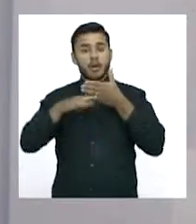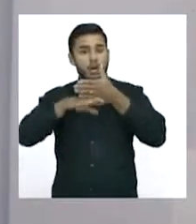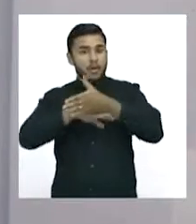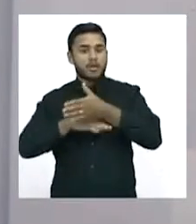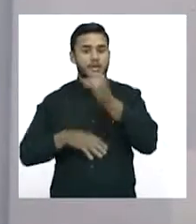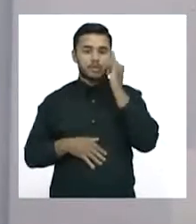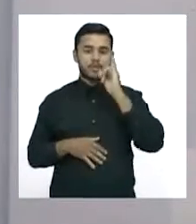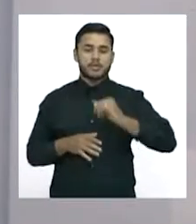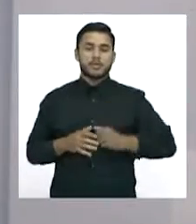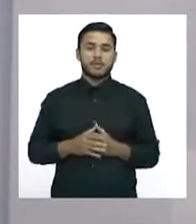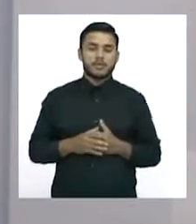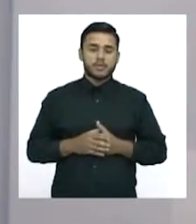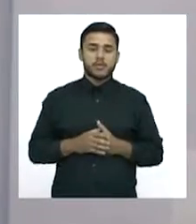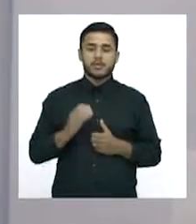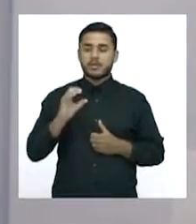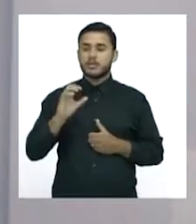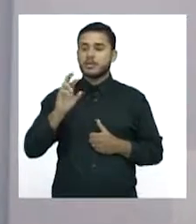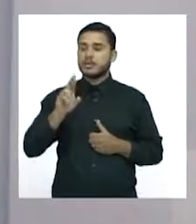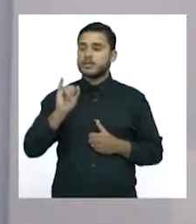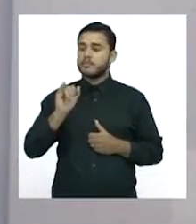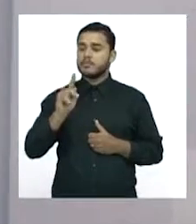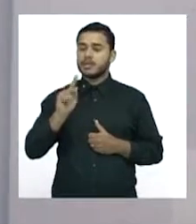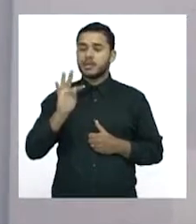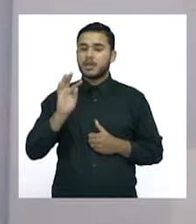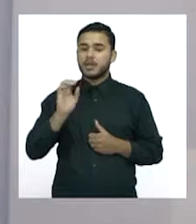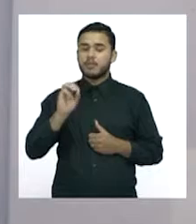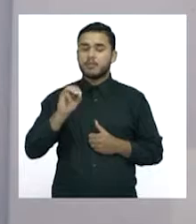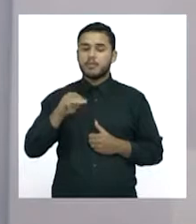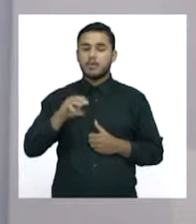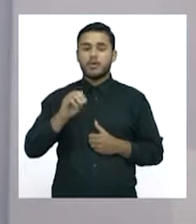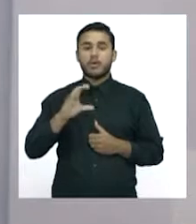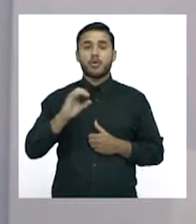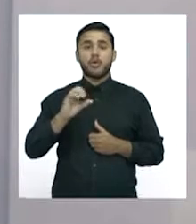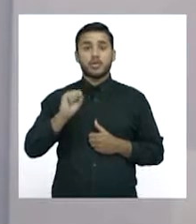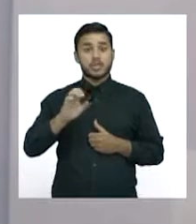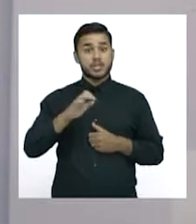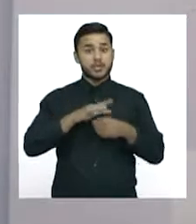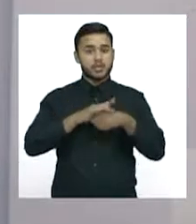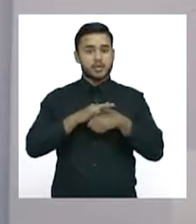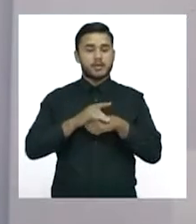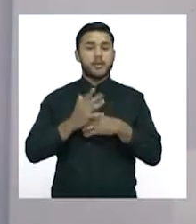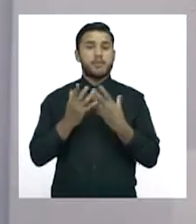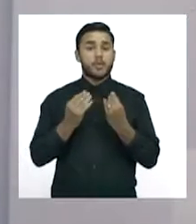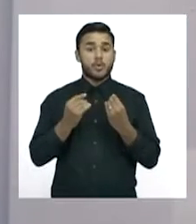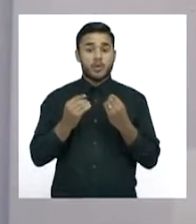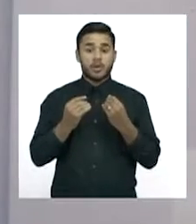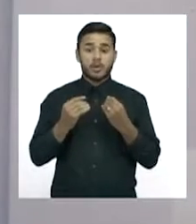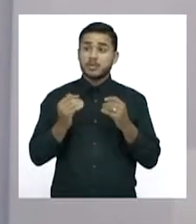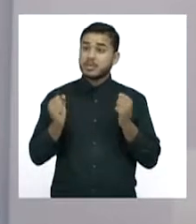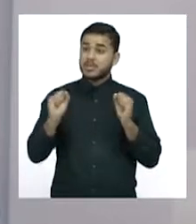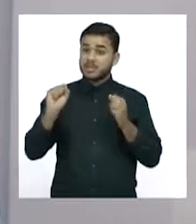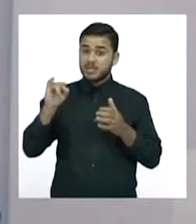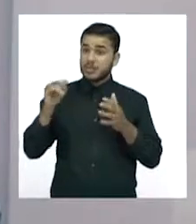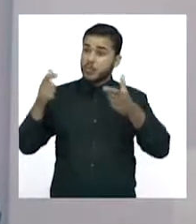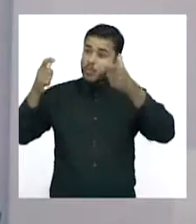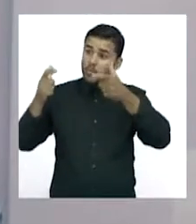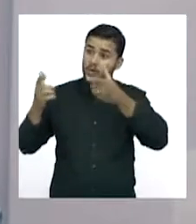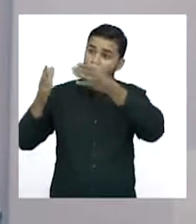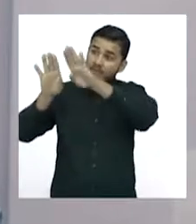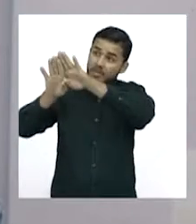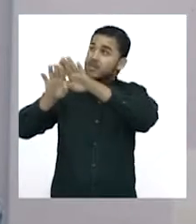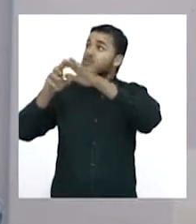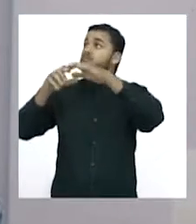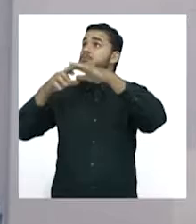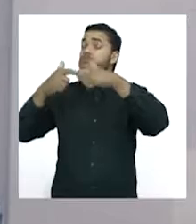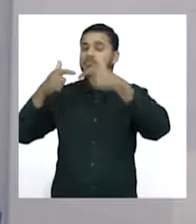da criptococose ligada a ambientes fechados, porque no ambiente aberto, esses fungos que eventualmente estejam nas fezes, eles não têm